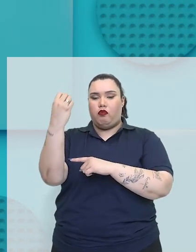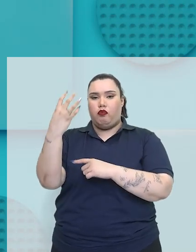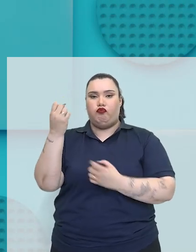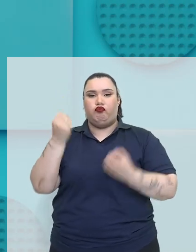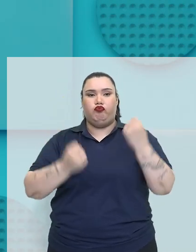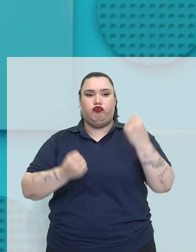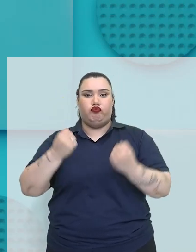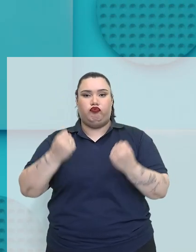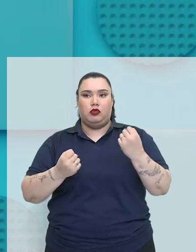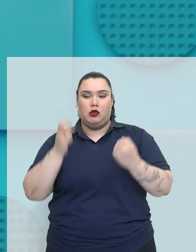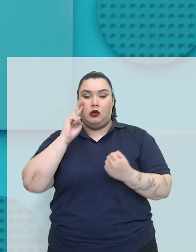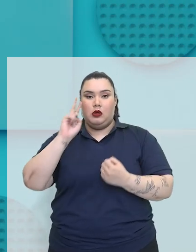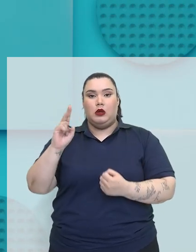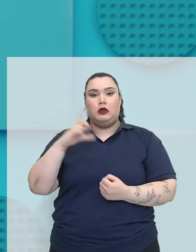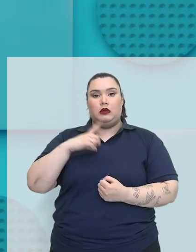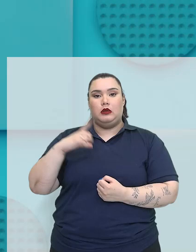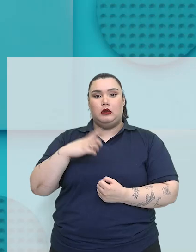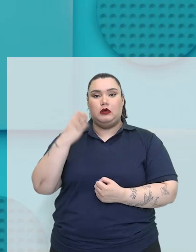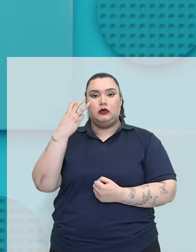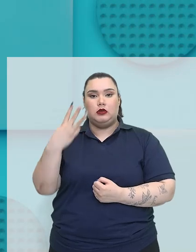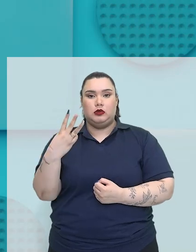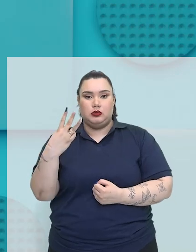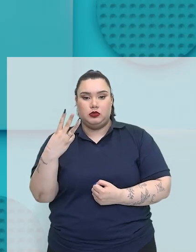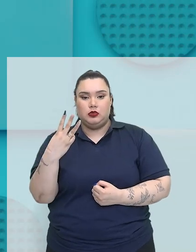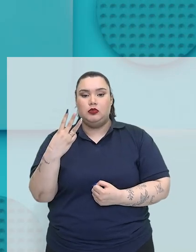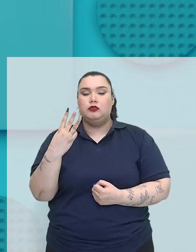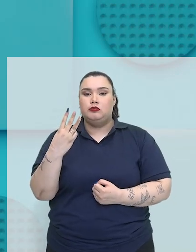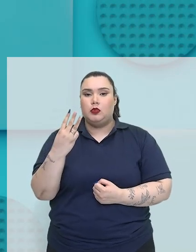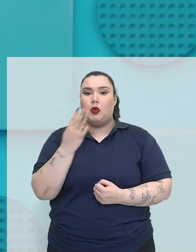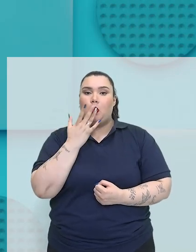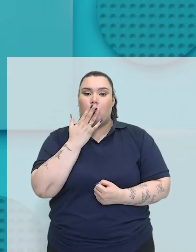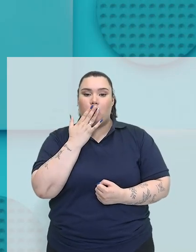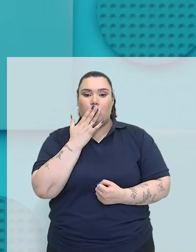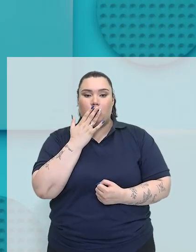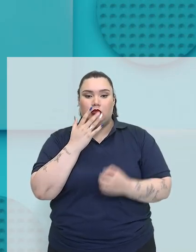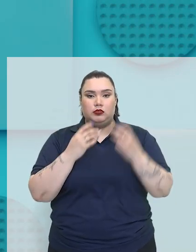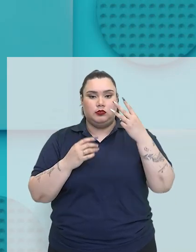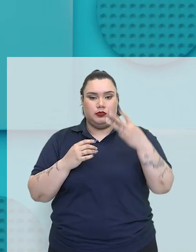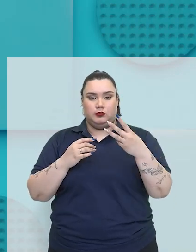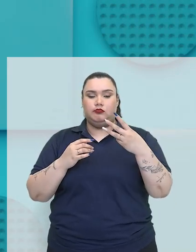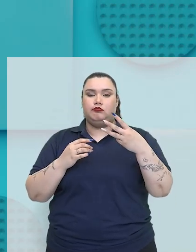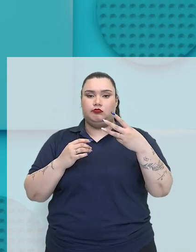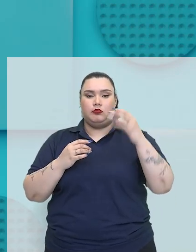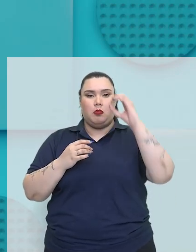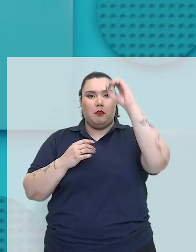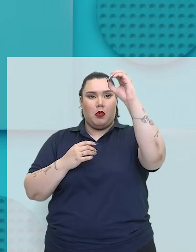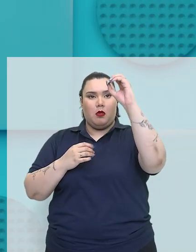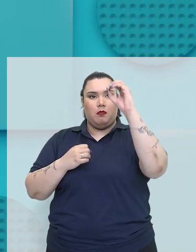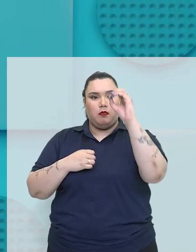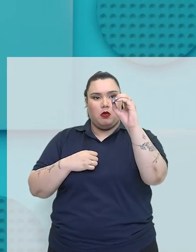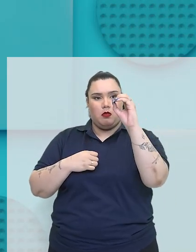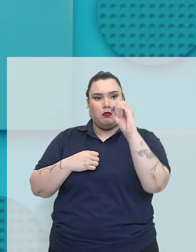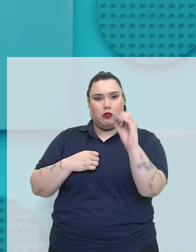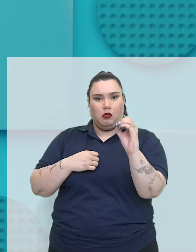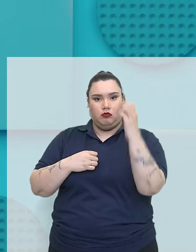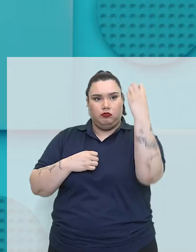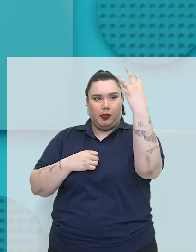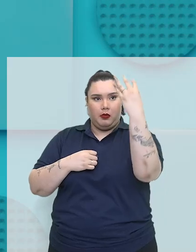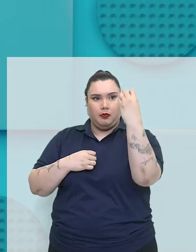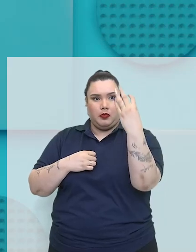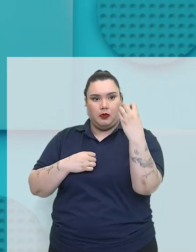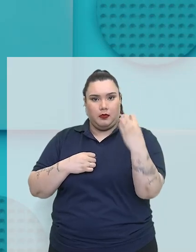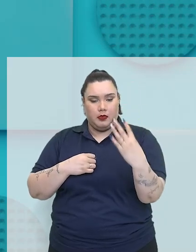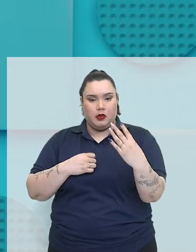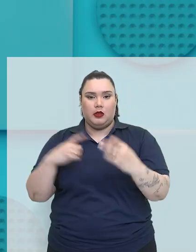O semáforo, ele é composto de três cores, né? Tá lá as três lâmpadazinhas,